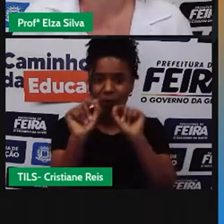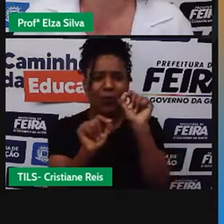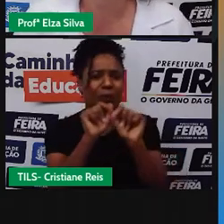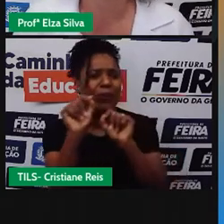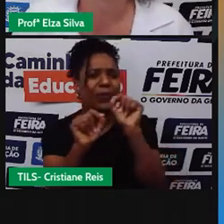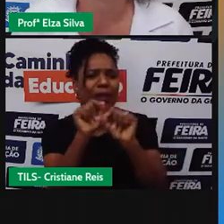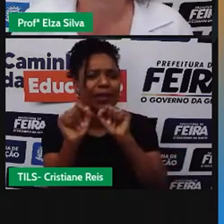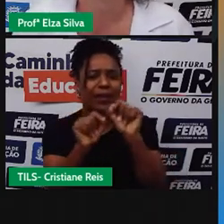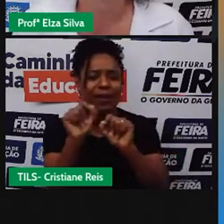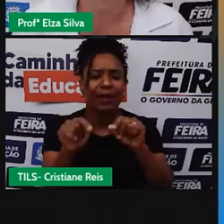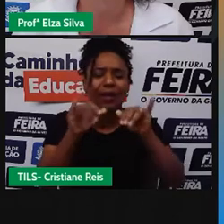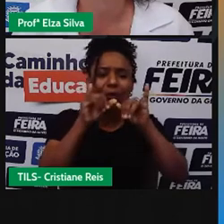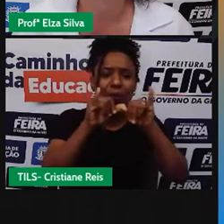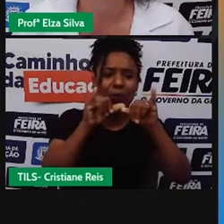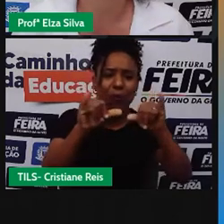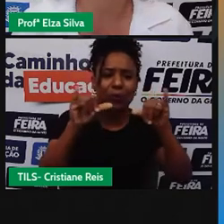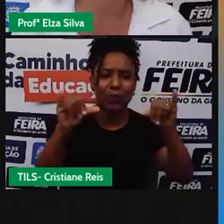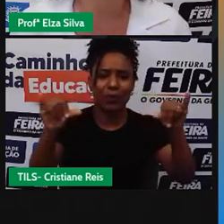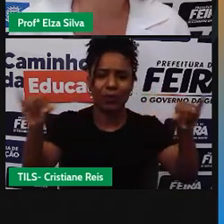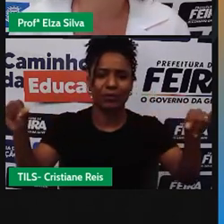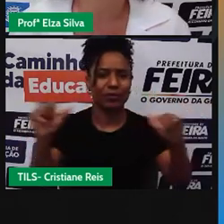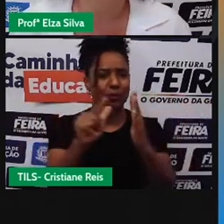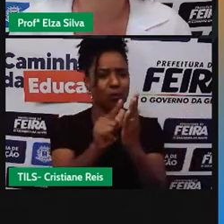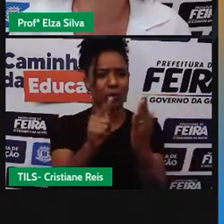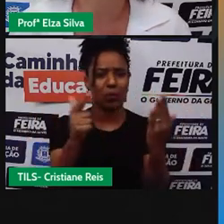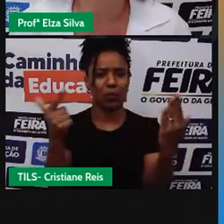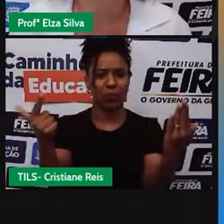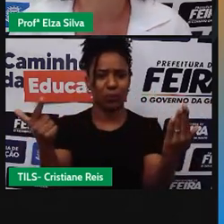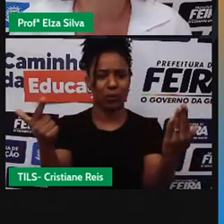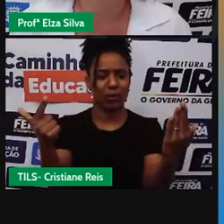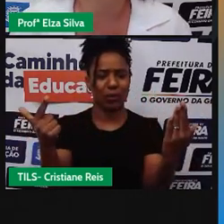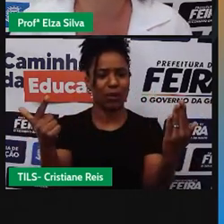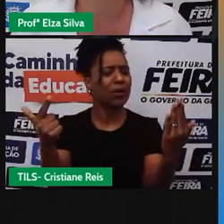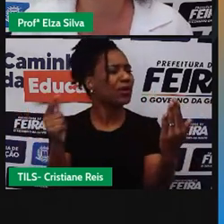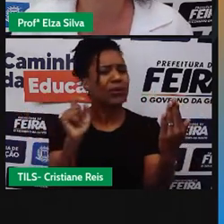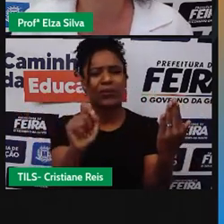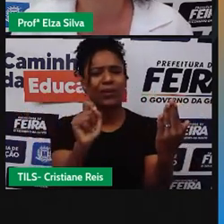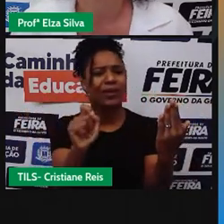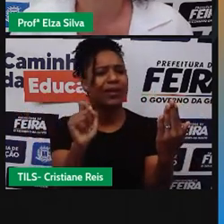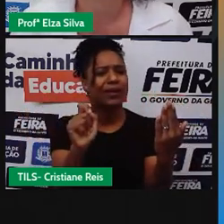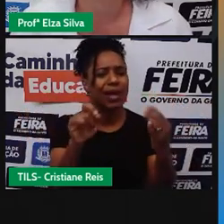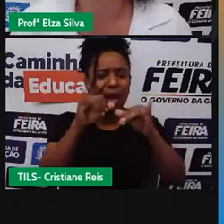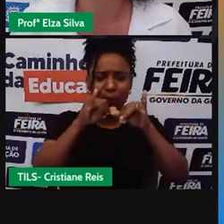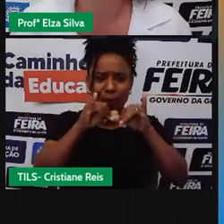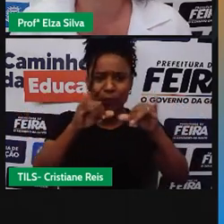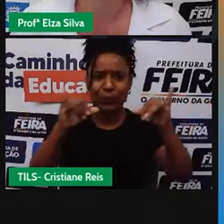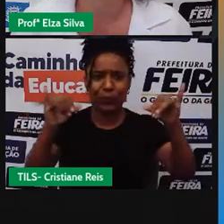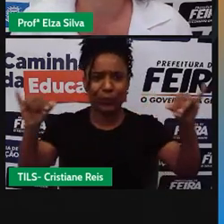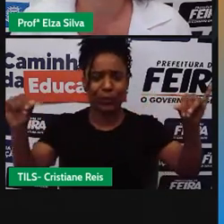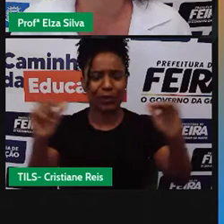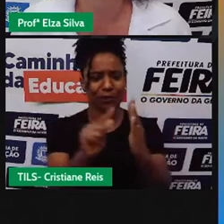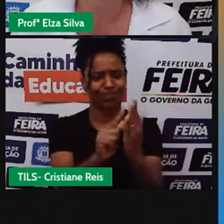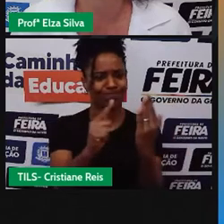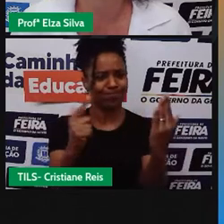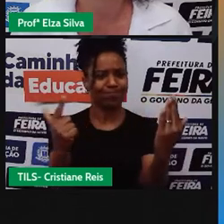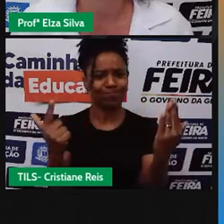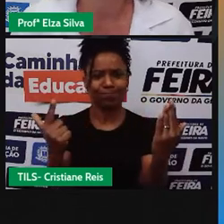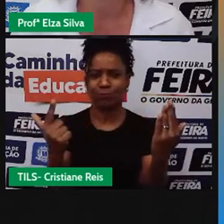anúncio classificado? Vocês já ouviram falar nesse texto? Anúncio